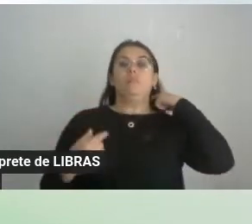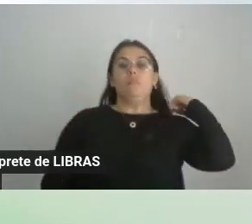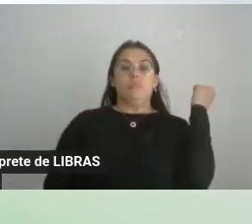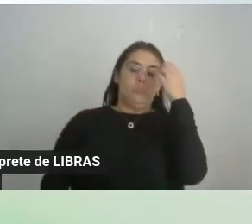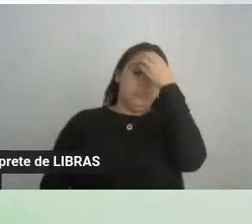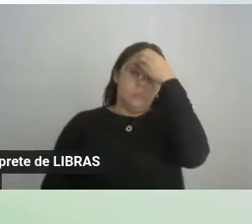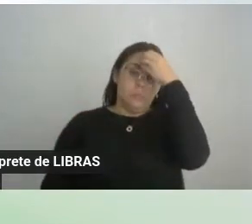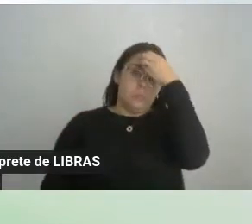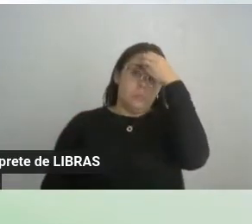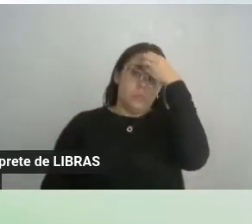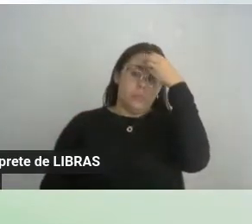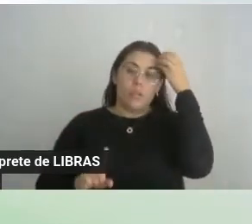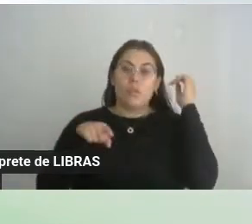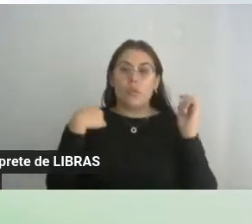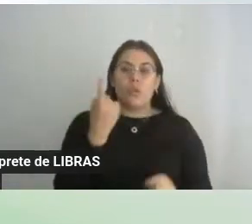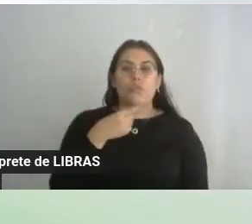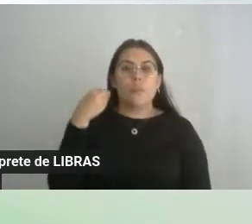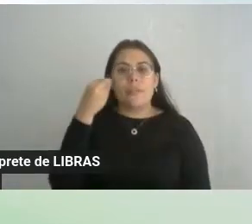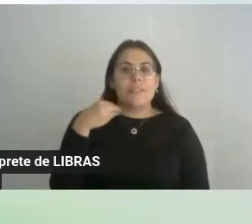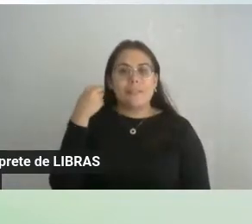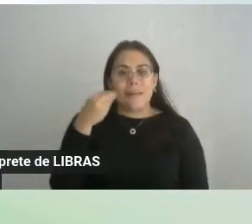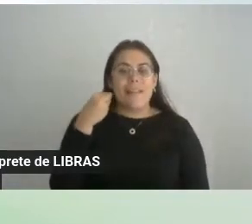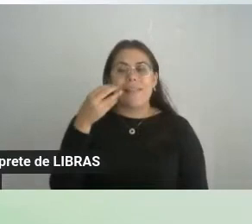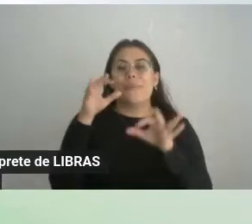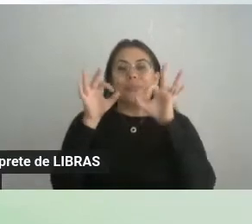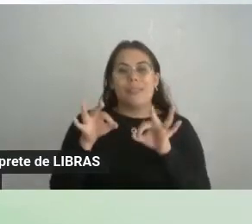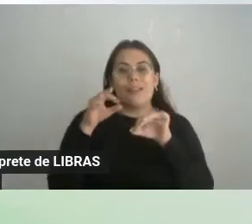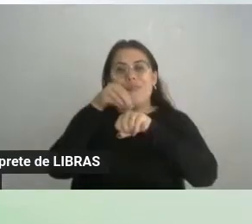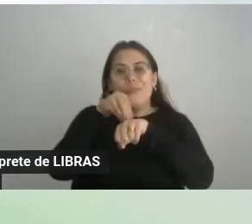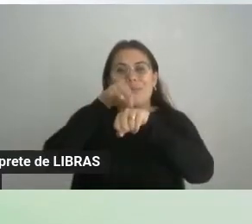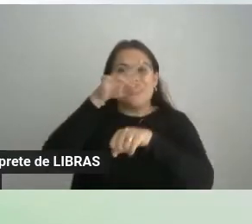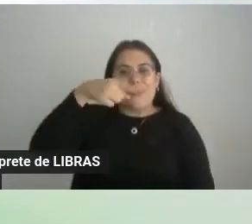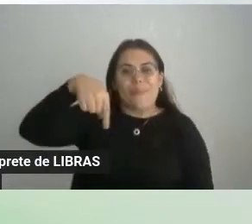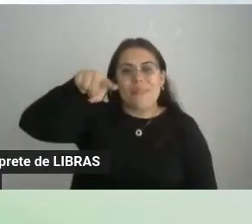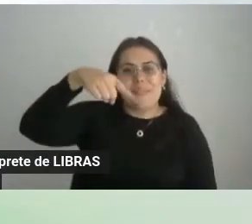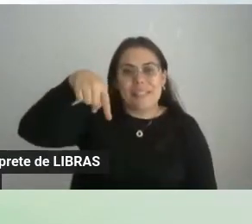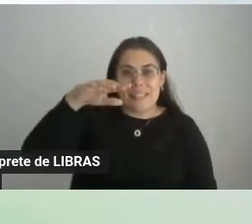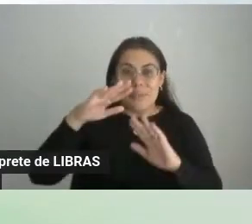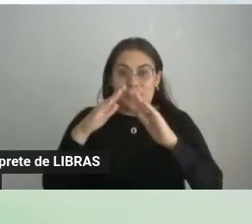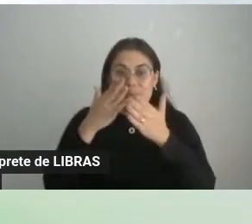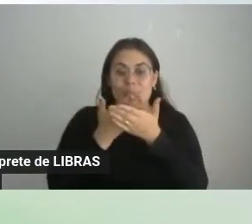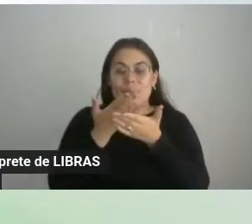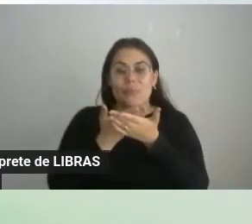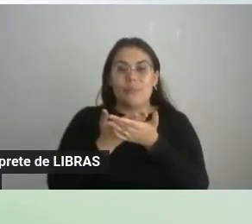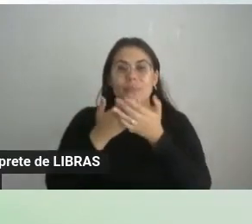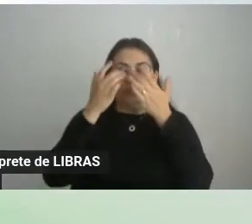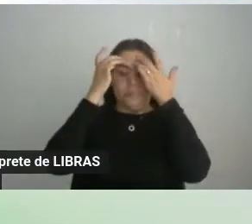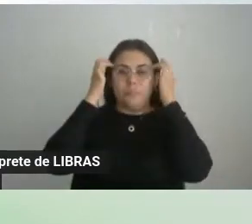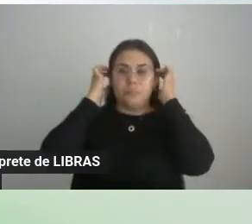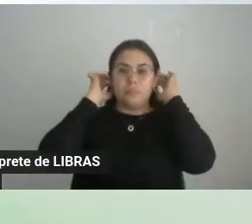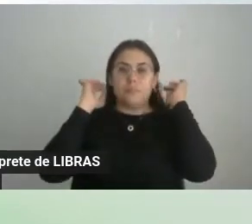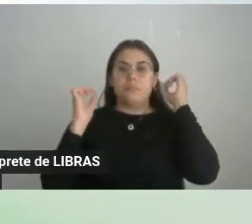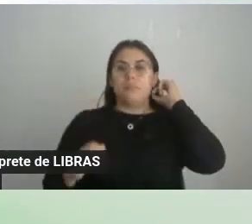certo, então eu acho que seria até como sugestão para as escolas seria a questão da... Vocês têm